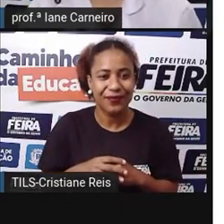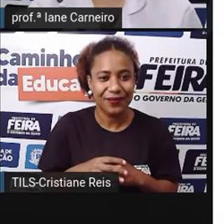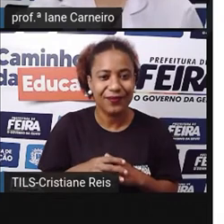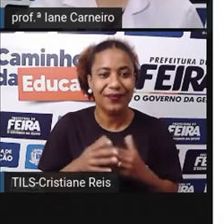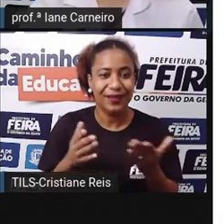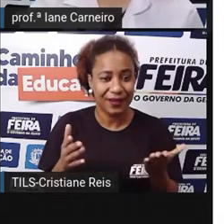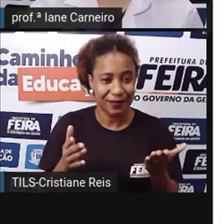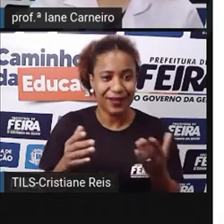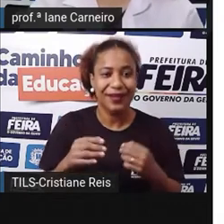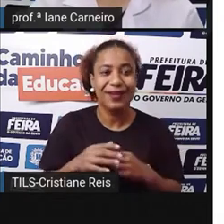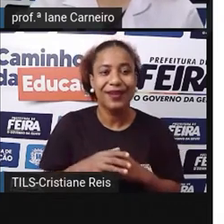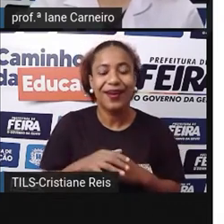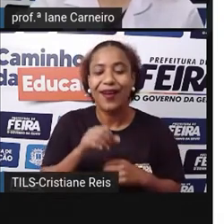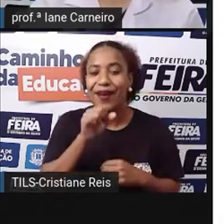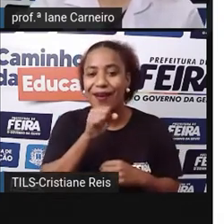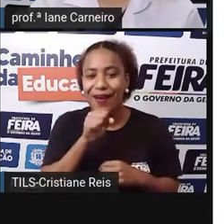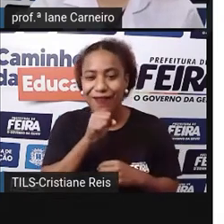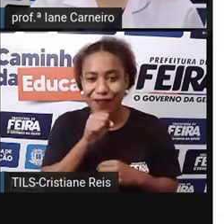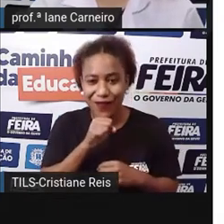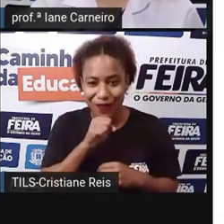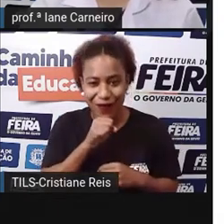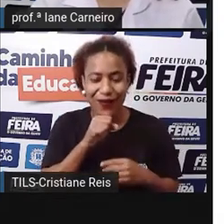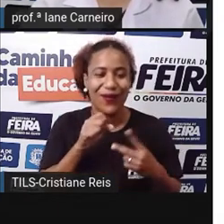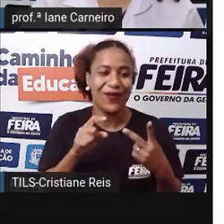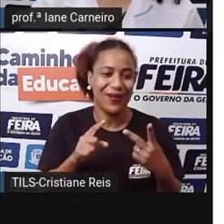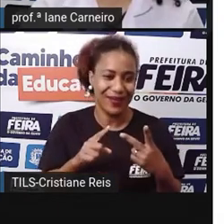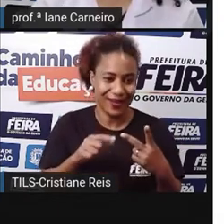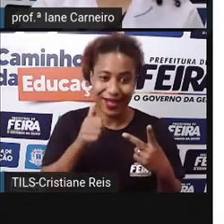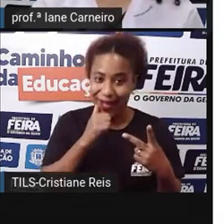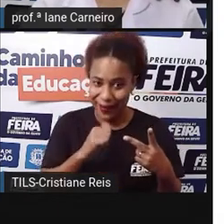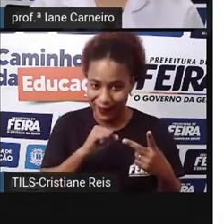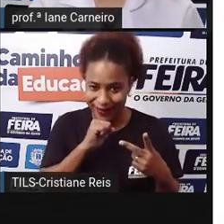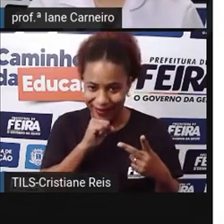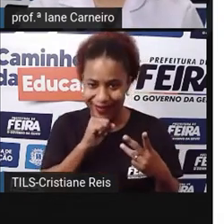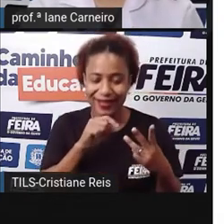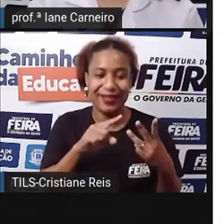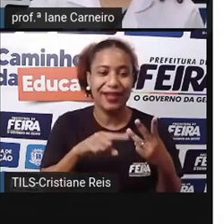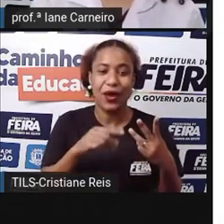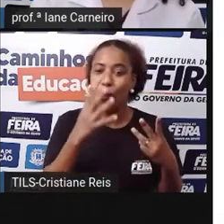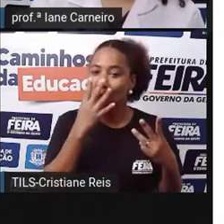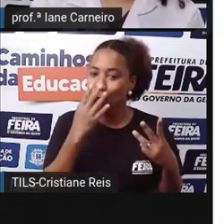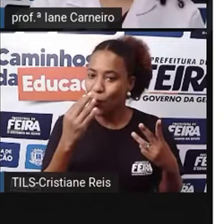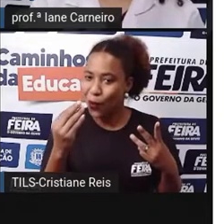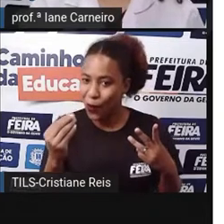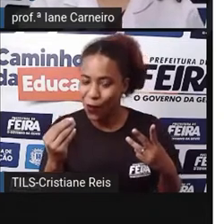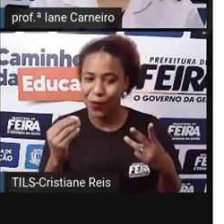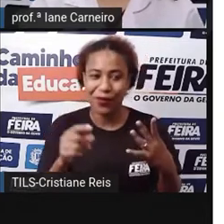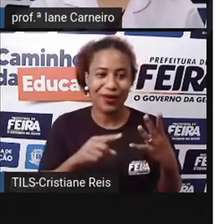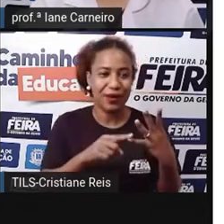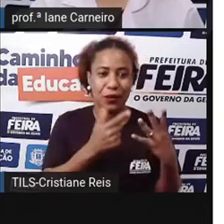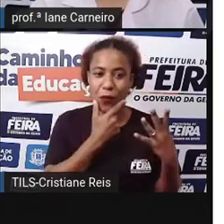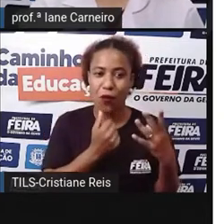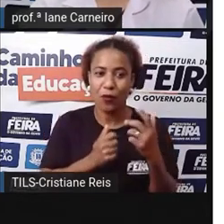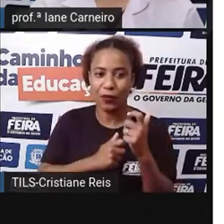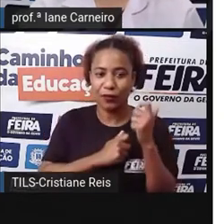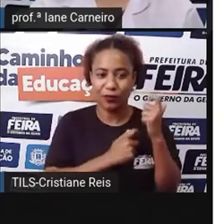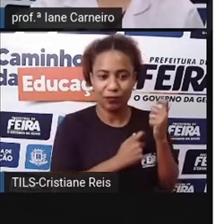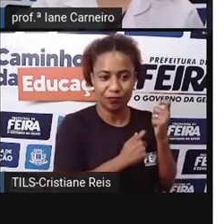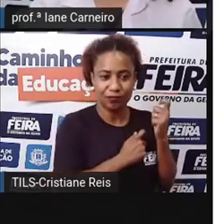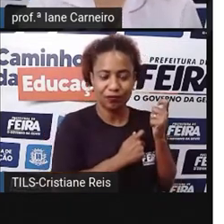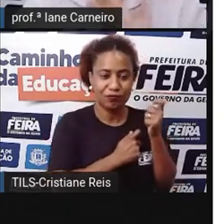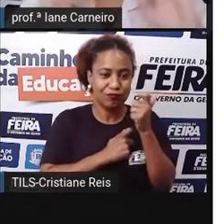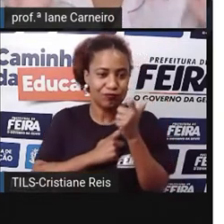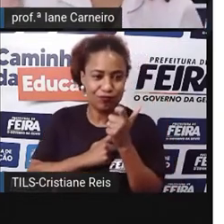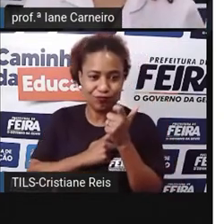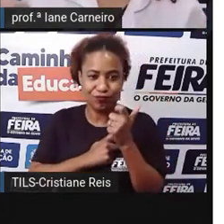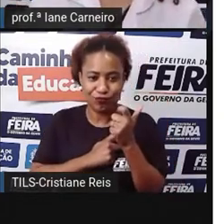avó, né, da Chapeuzinho, tem também o lobo, né? E o caçador, né? São esses personagens que